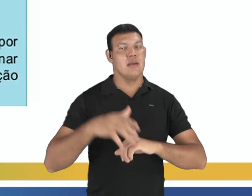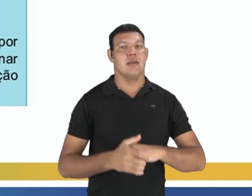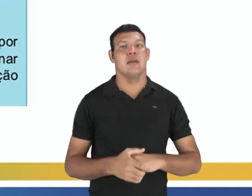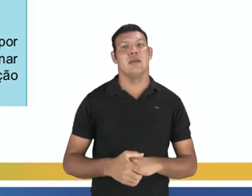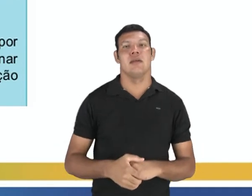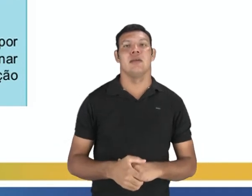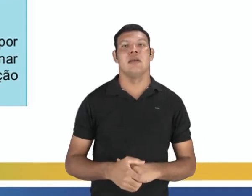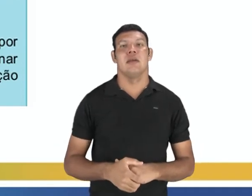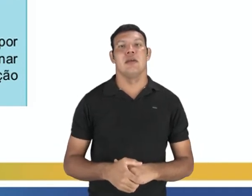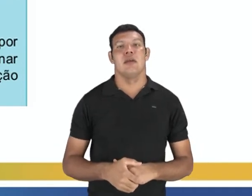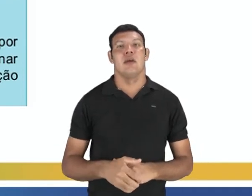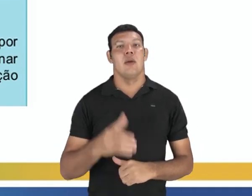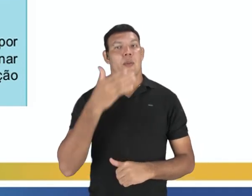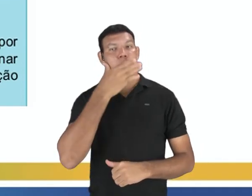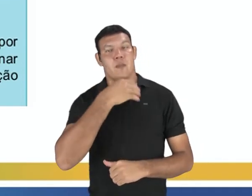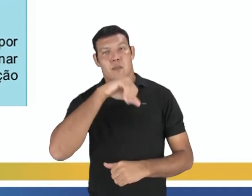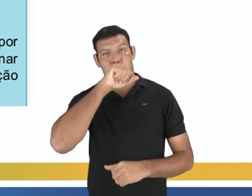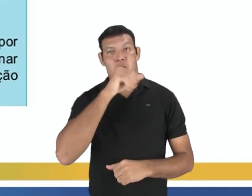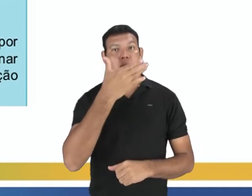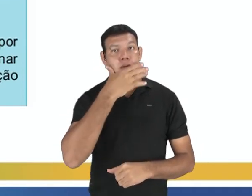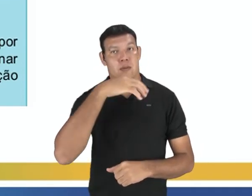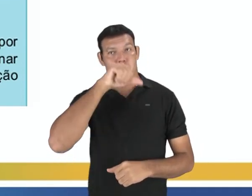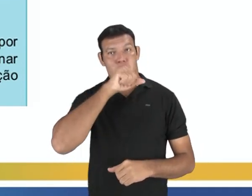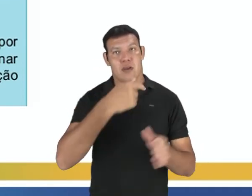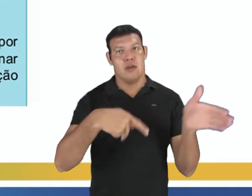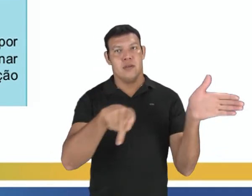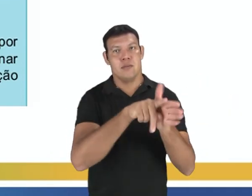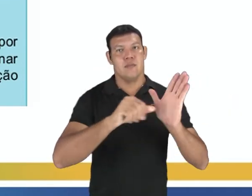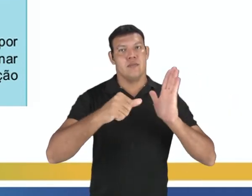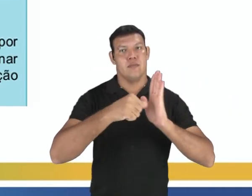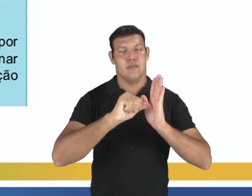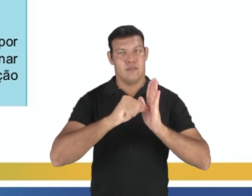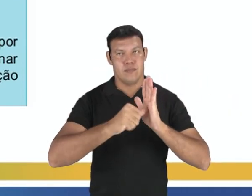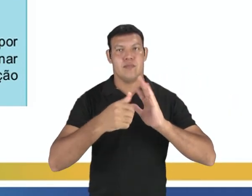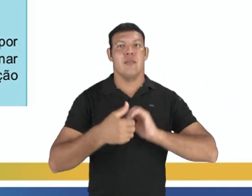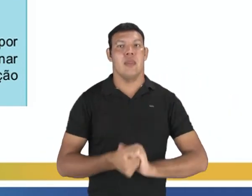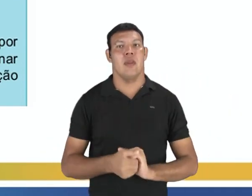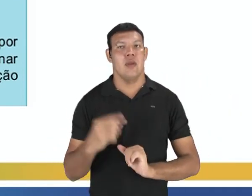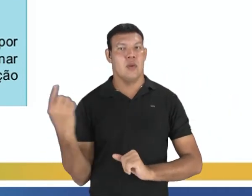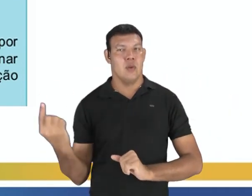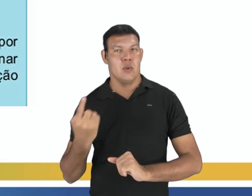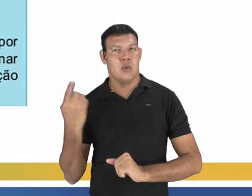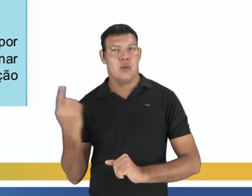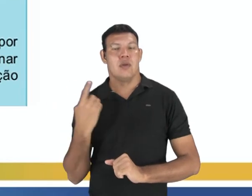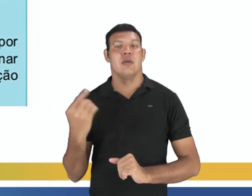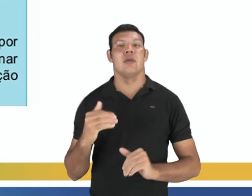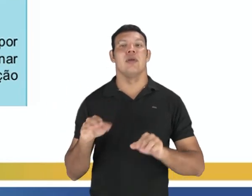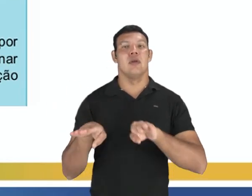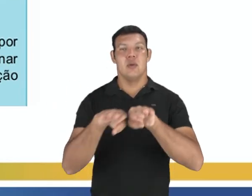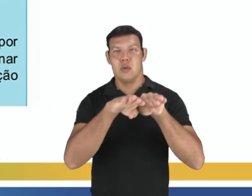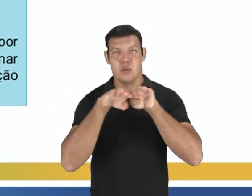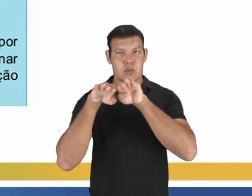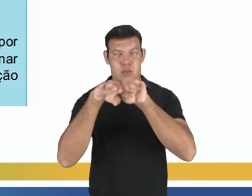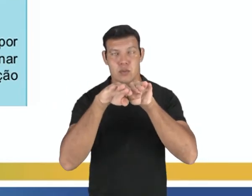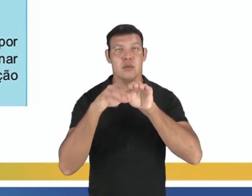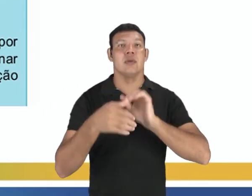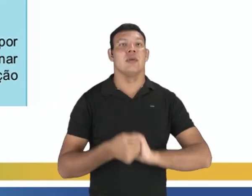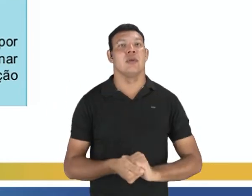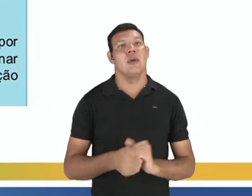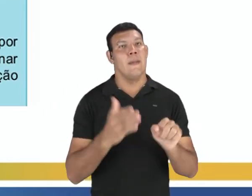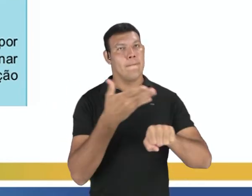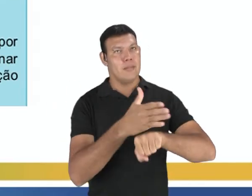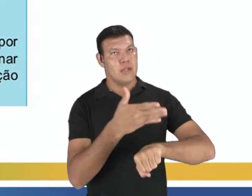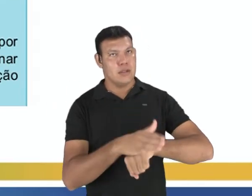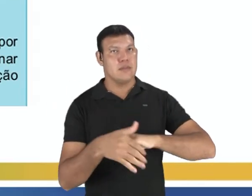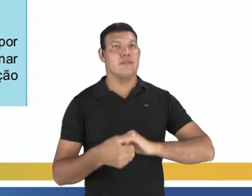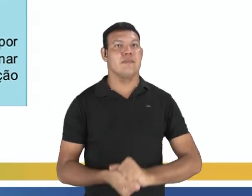mães atenienses, possuíam direitos básicos, como liberdade individual, né? Igualdade, podiam participar, tá? E a gente tem